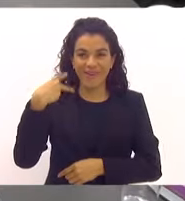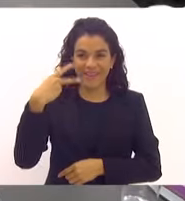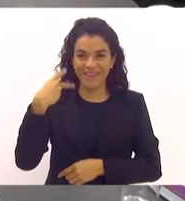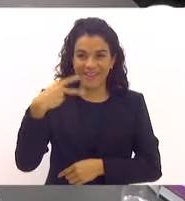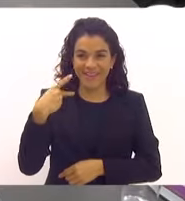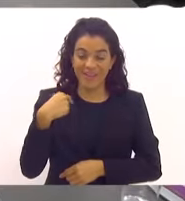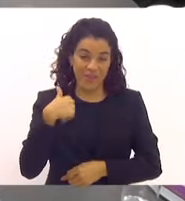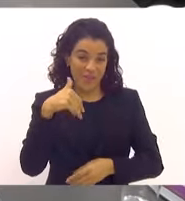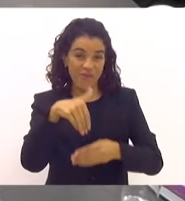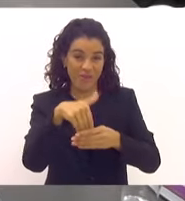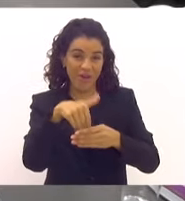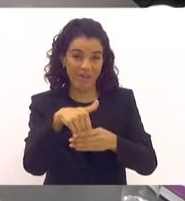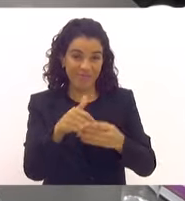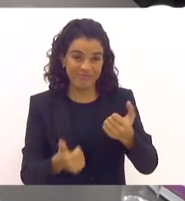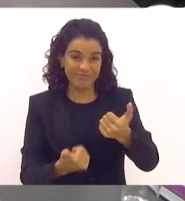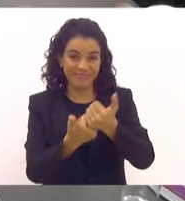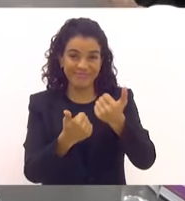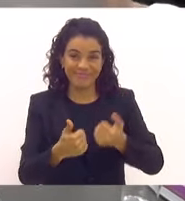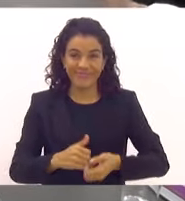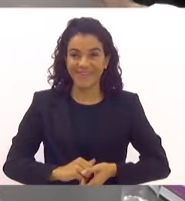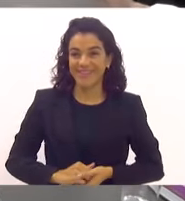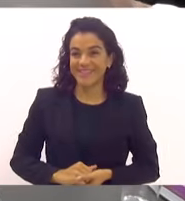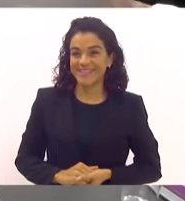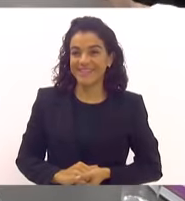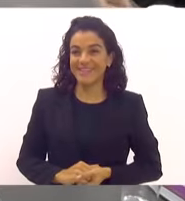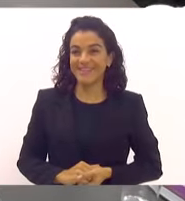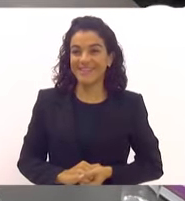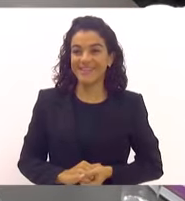deputado. Com o meu voto, inclusive.